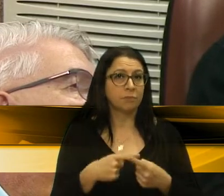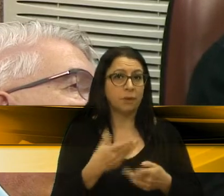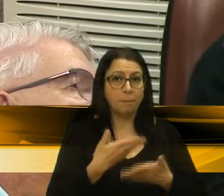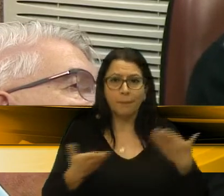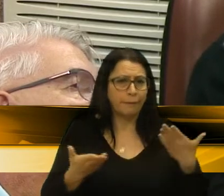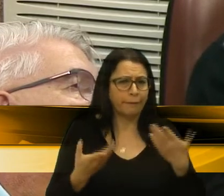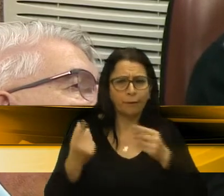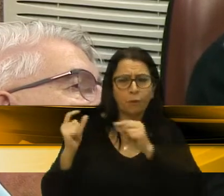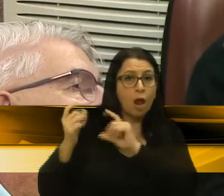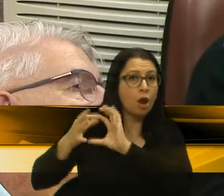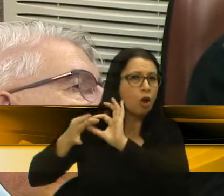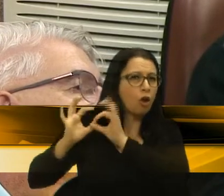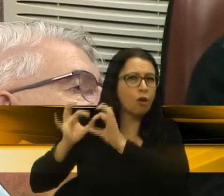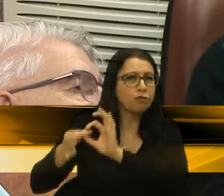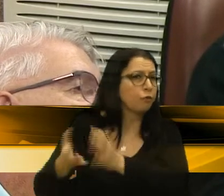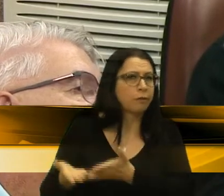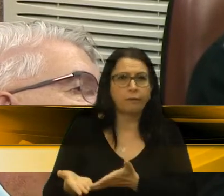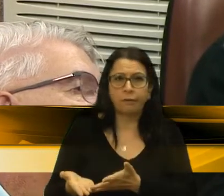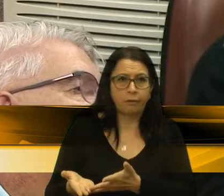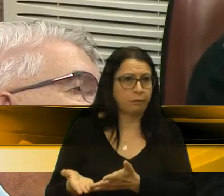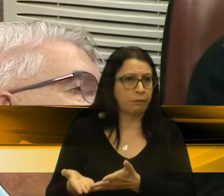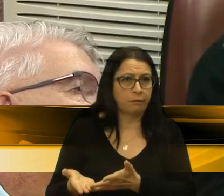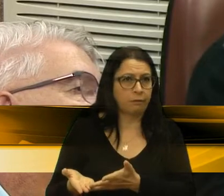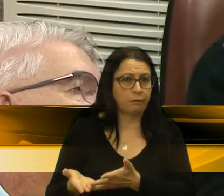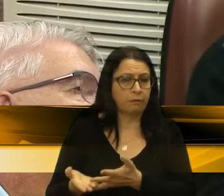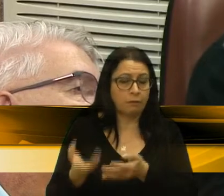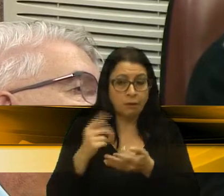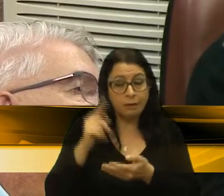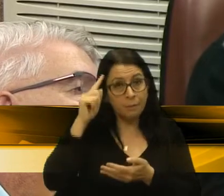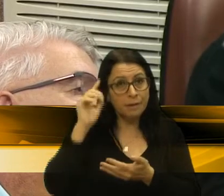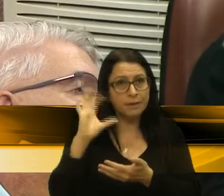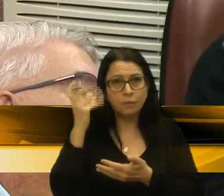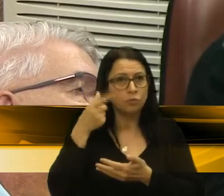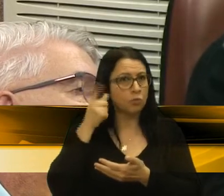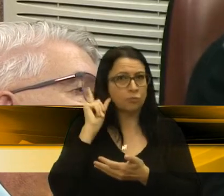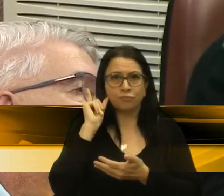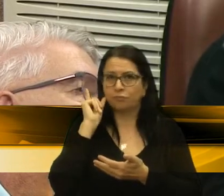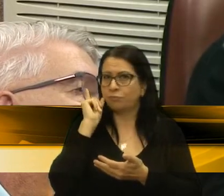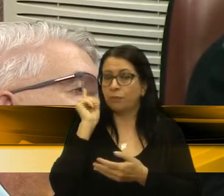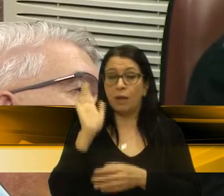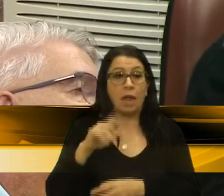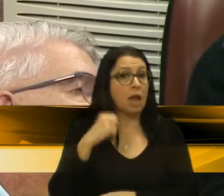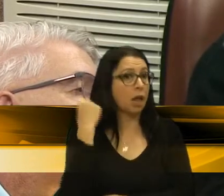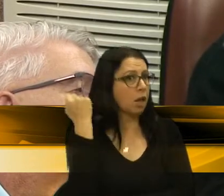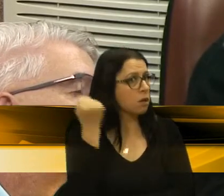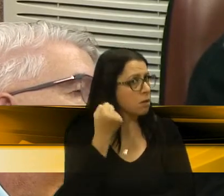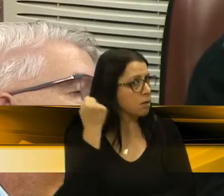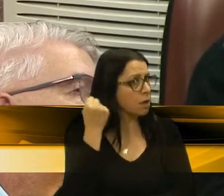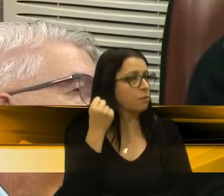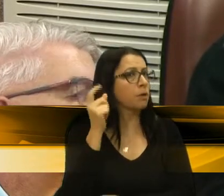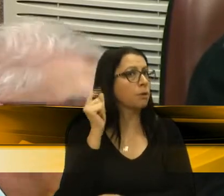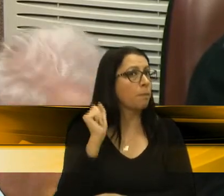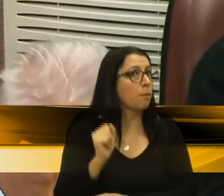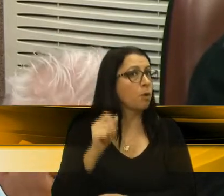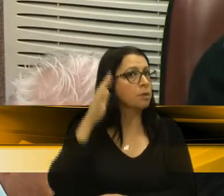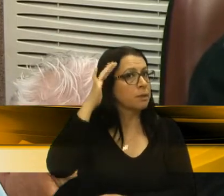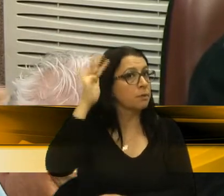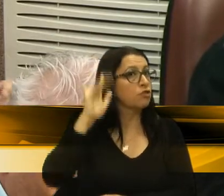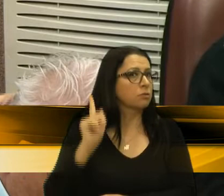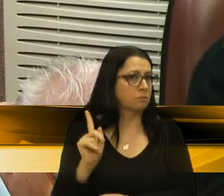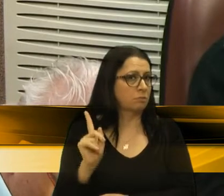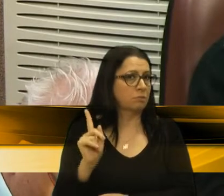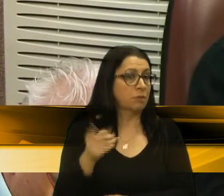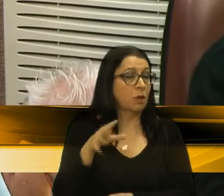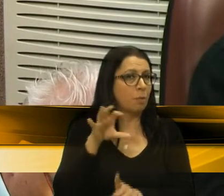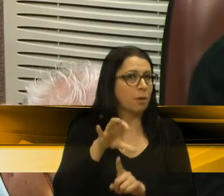lógica. Né? Se perdeu a lógica. Então, a decisão de ontem ela é muito mais grave do que a gente possa imaginar. Ela tem um